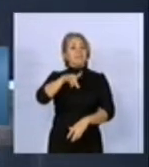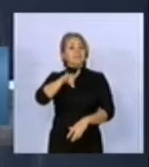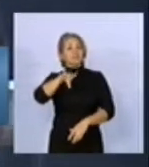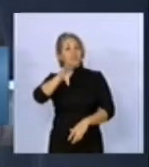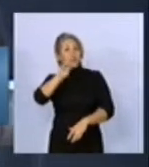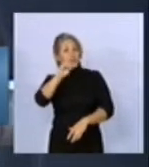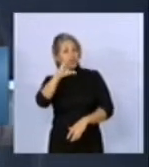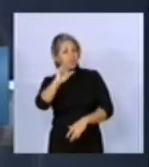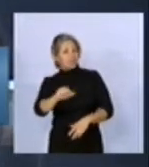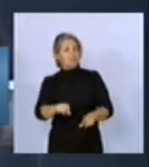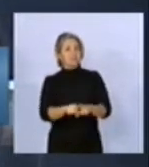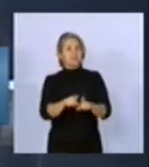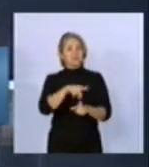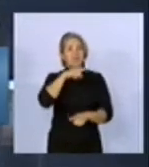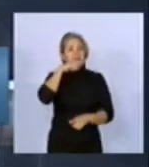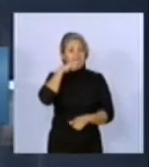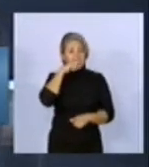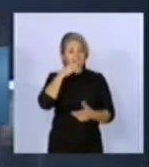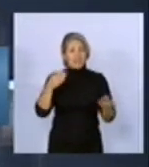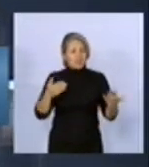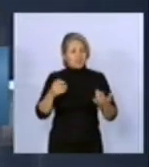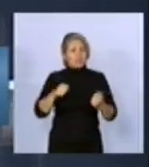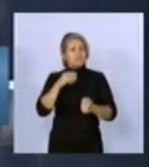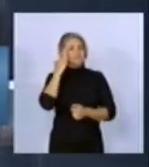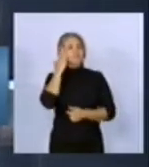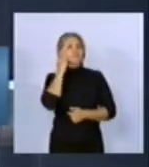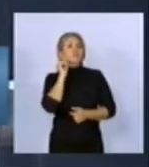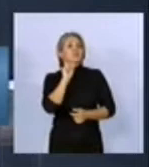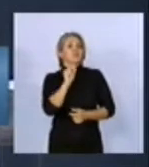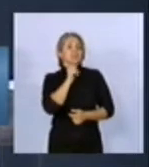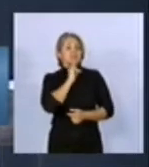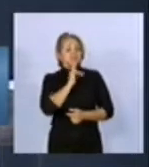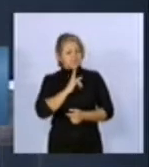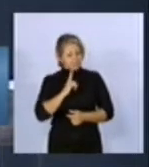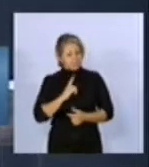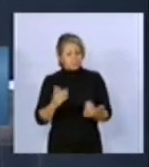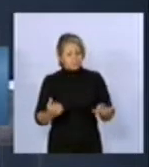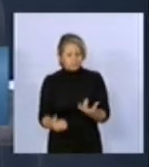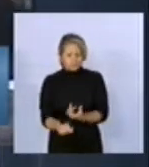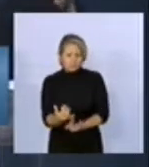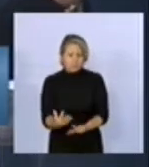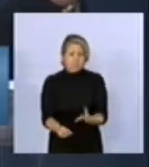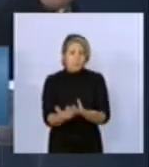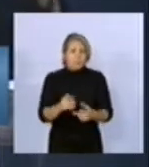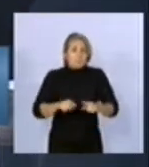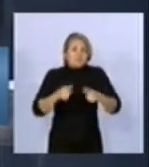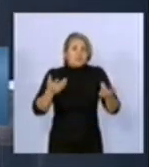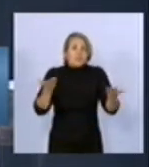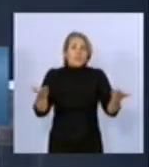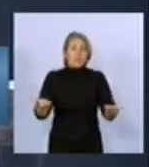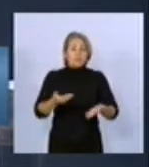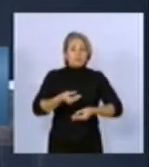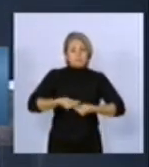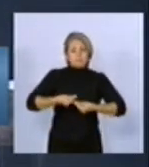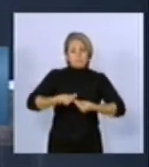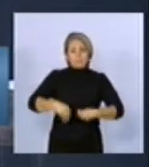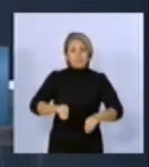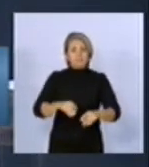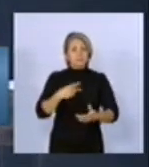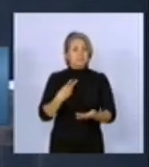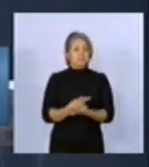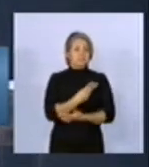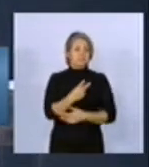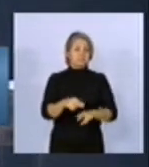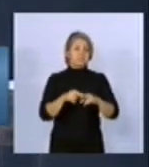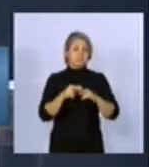e daí cabe uma reflexão temos a queima Mas quais os danos que causariam a mandioca o qual o impacto